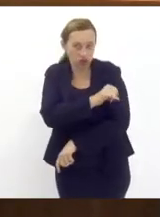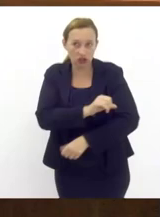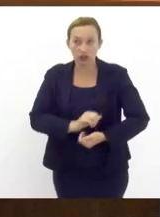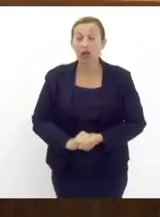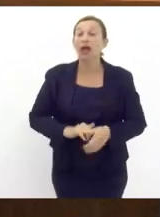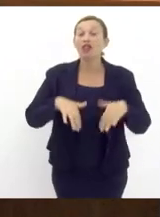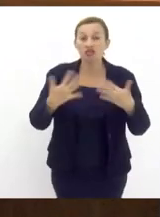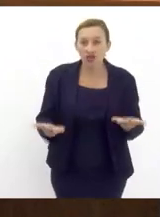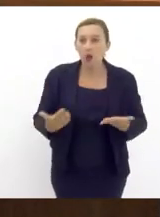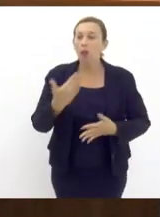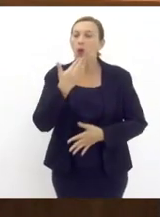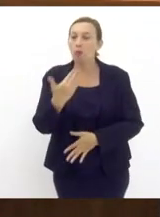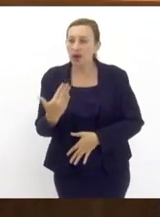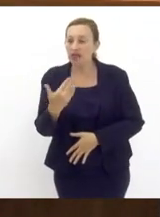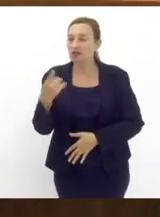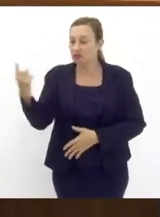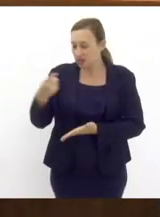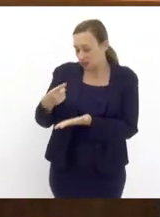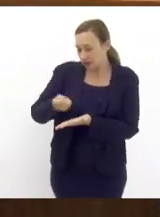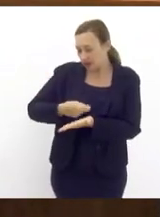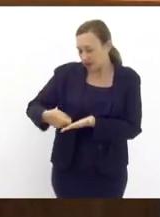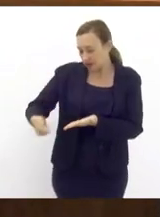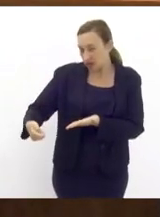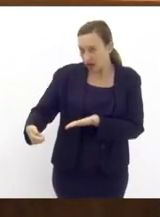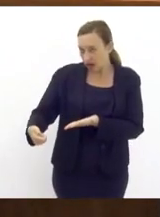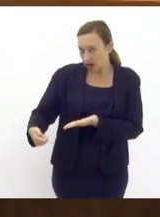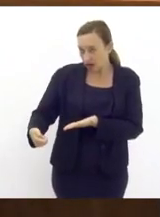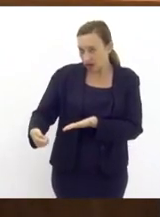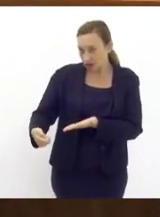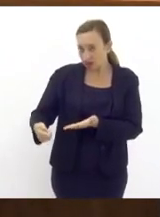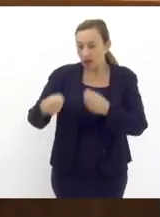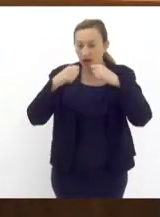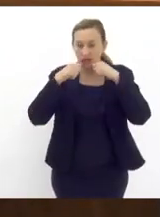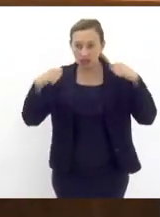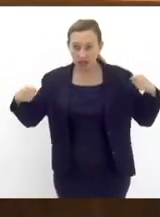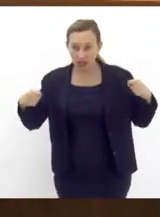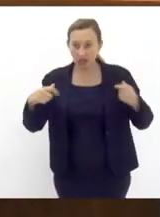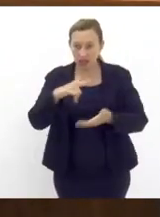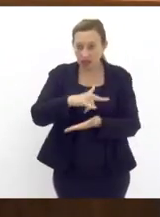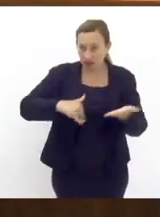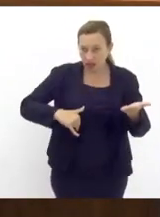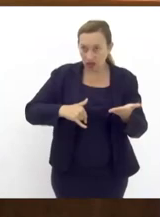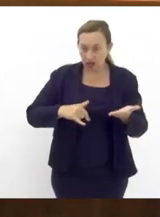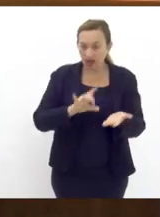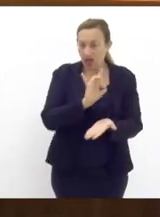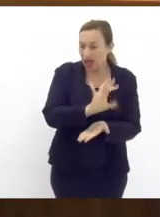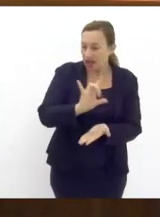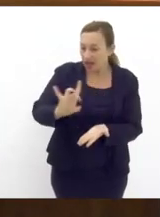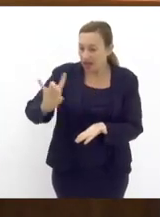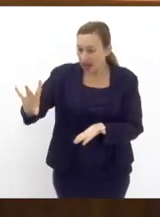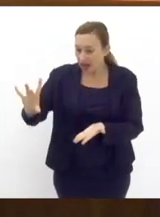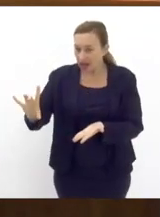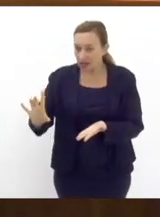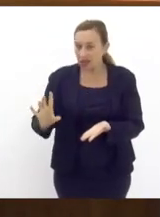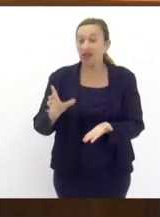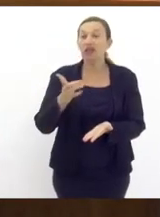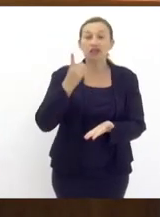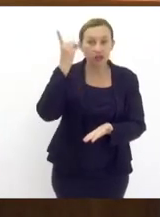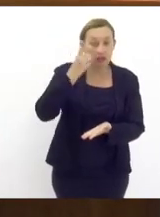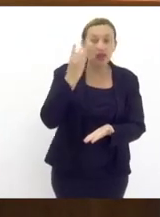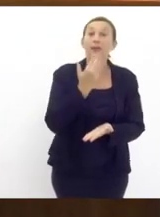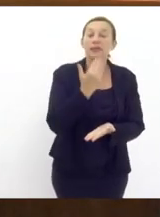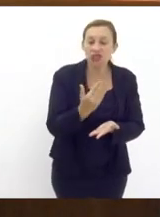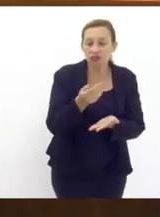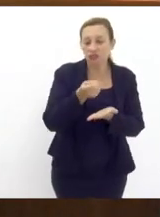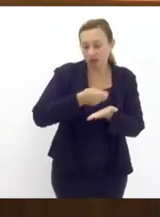então a Moção de estar aqui eu vou pedir para nossa Assessoria passar de gabinete em gabinete pedindo para os